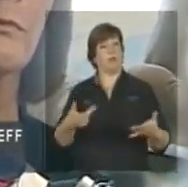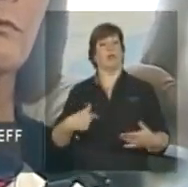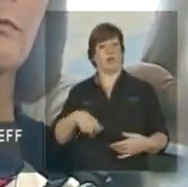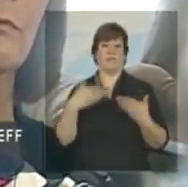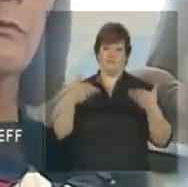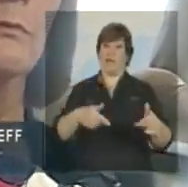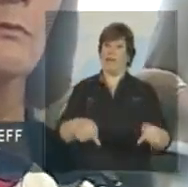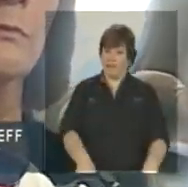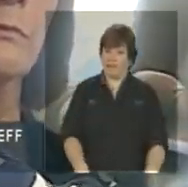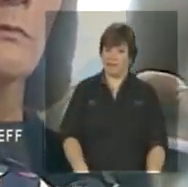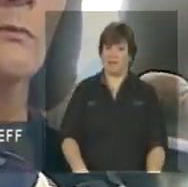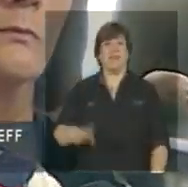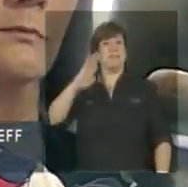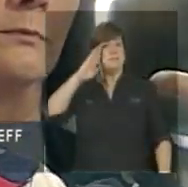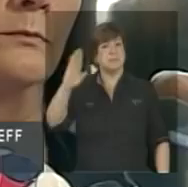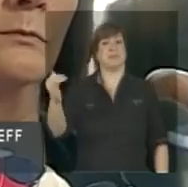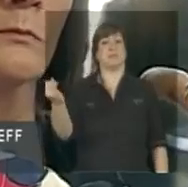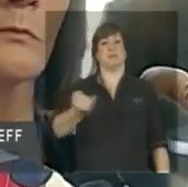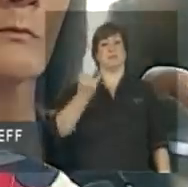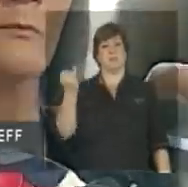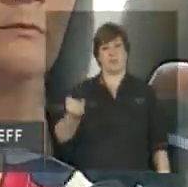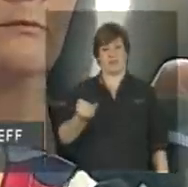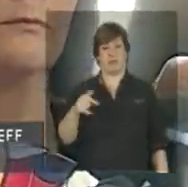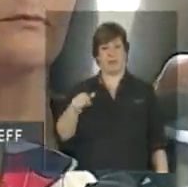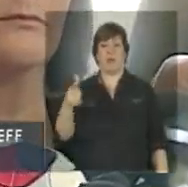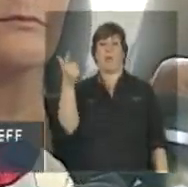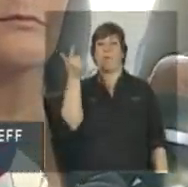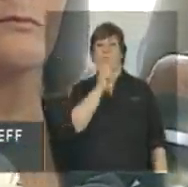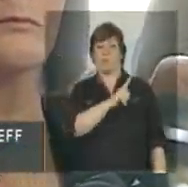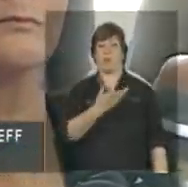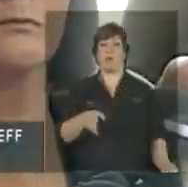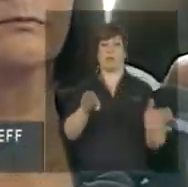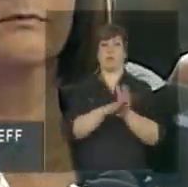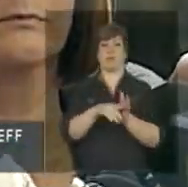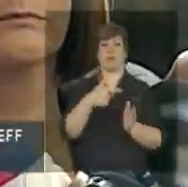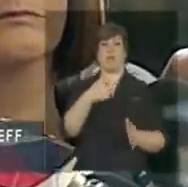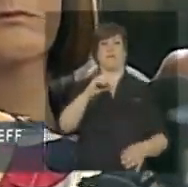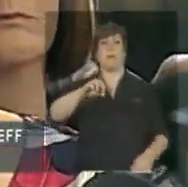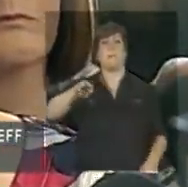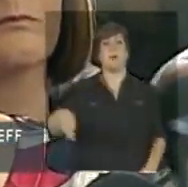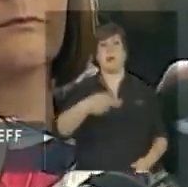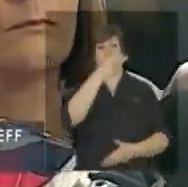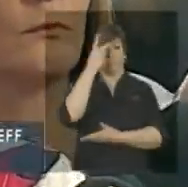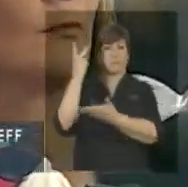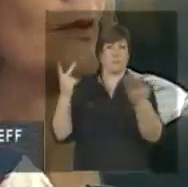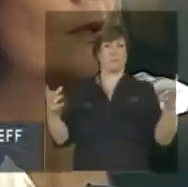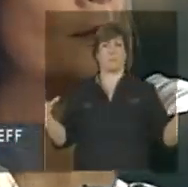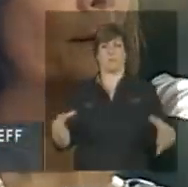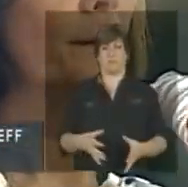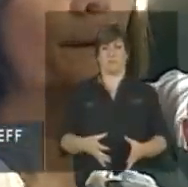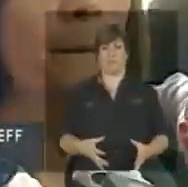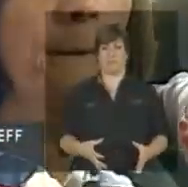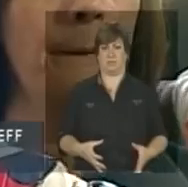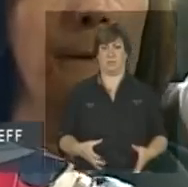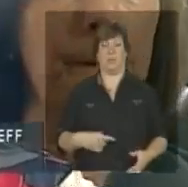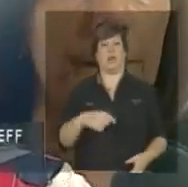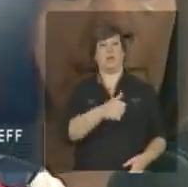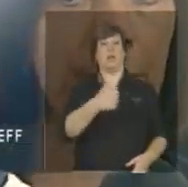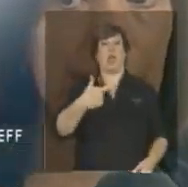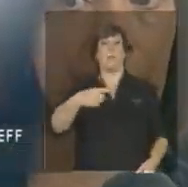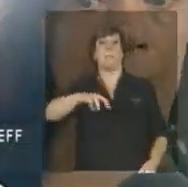aqui. Ela é crucial. Ela atinge 20 milhões, em torno de 20 milhões de pessoas.